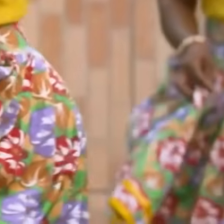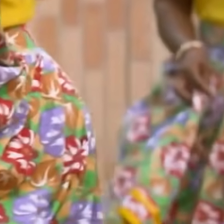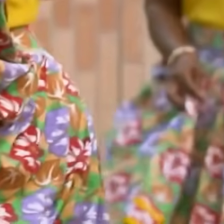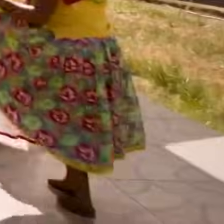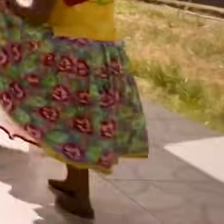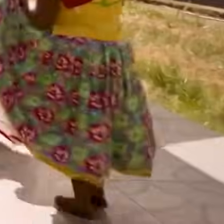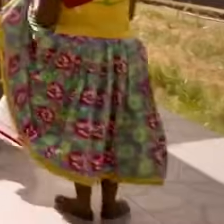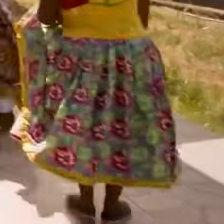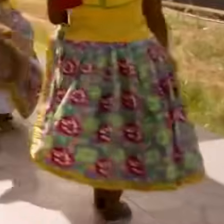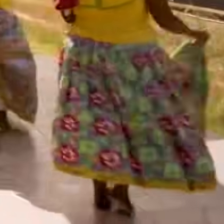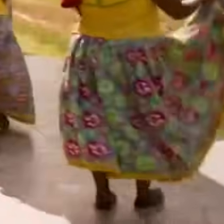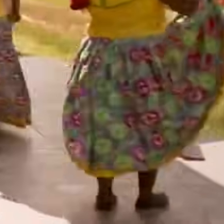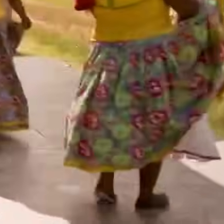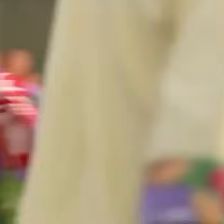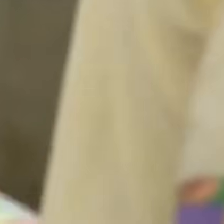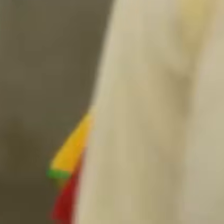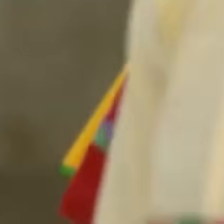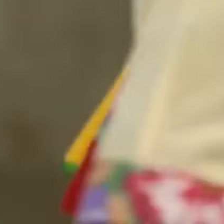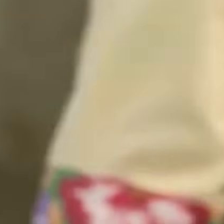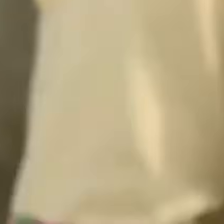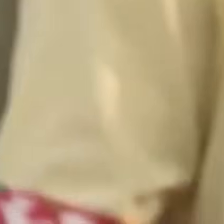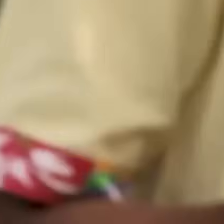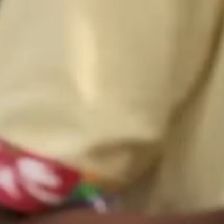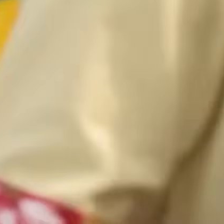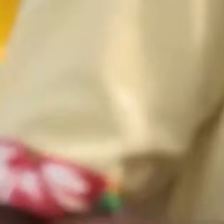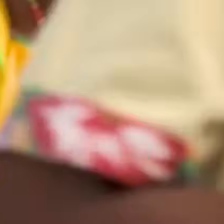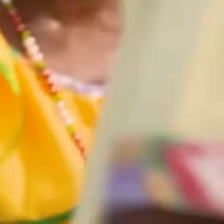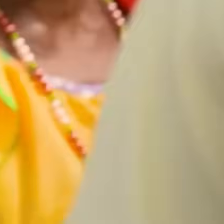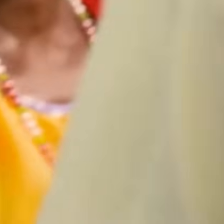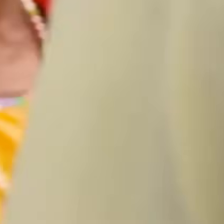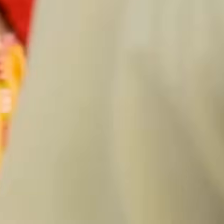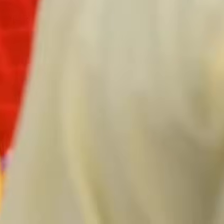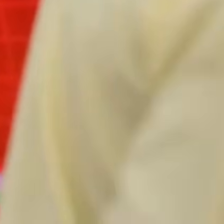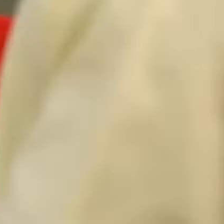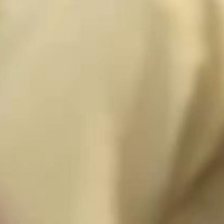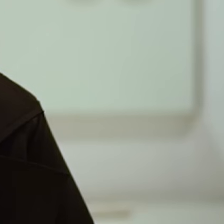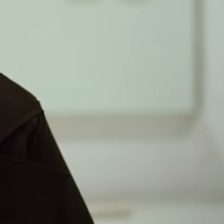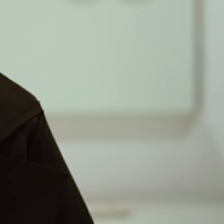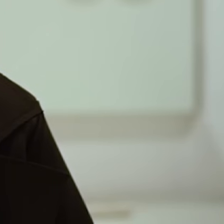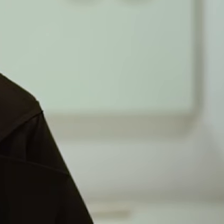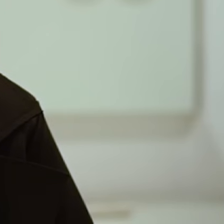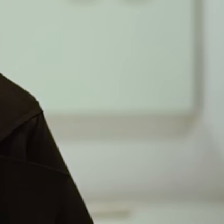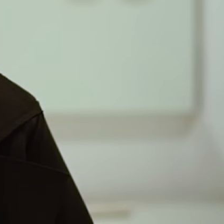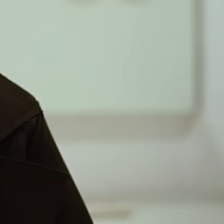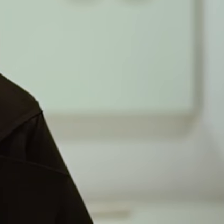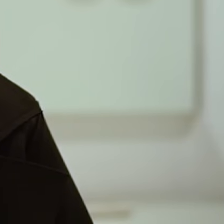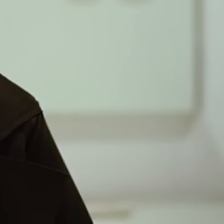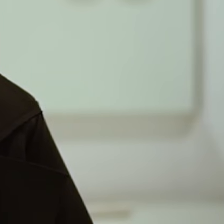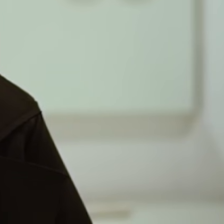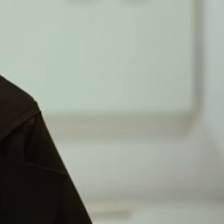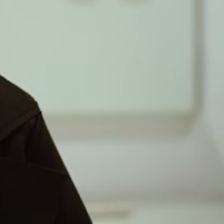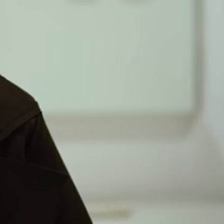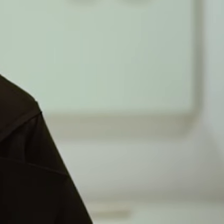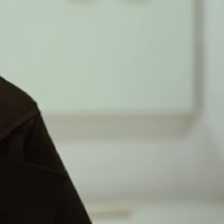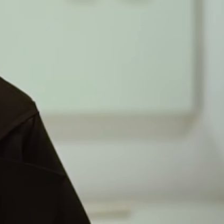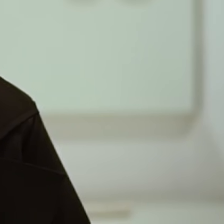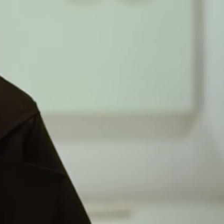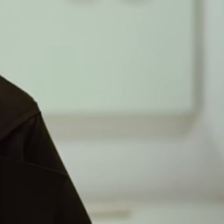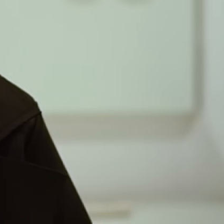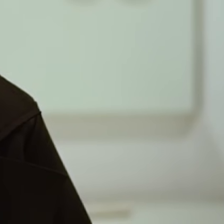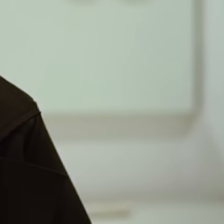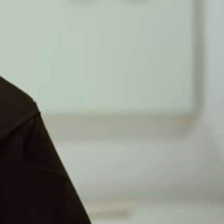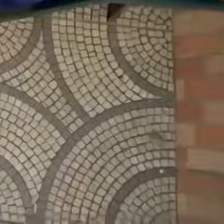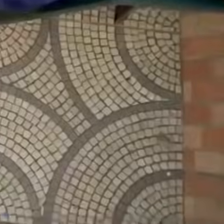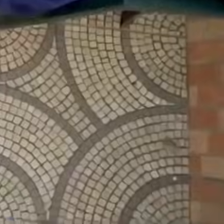mar abaixo. Eu quero ver mar abaixo no Maruanu. Quero ver mar abaixo